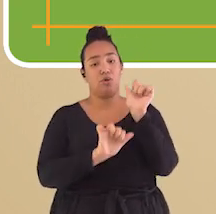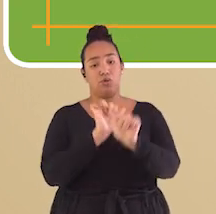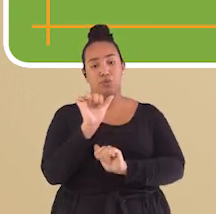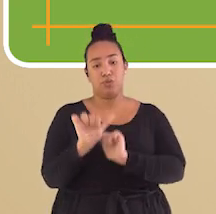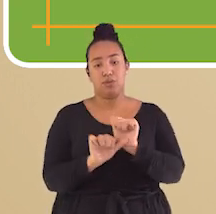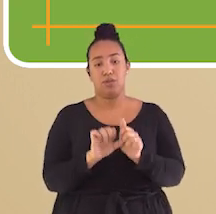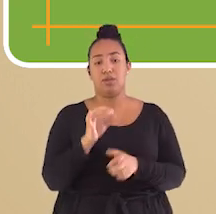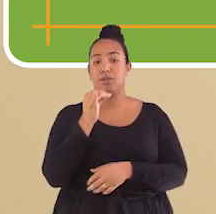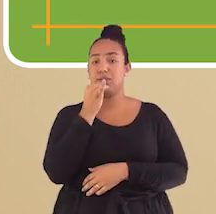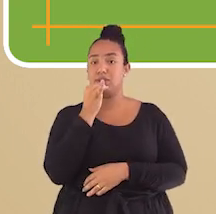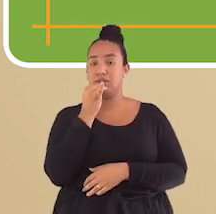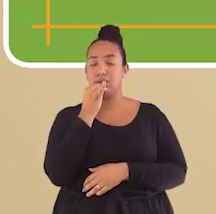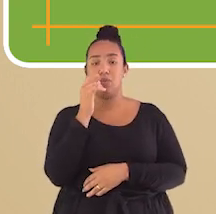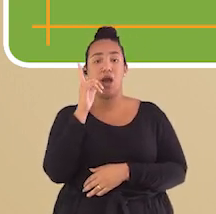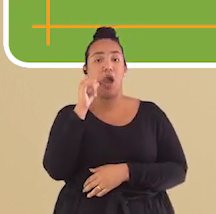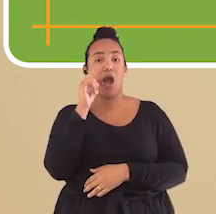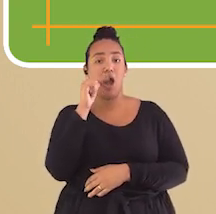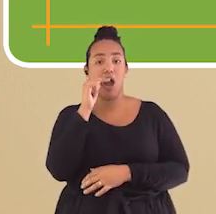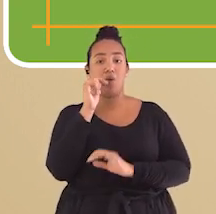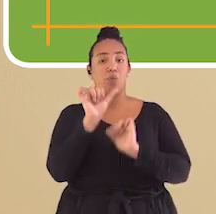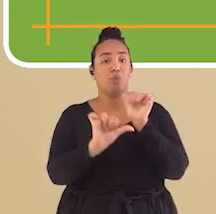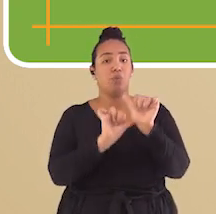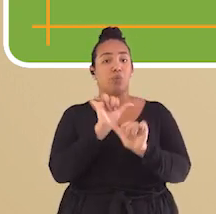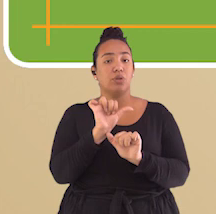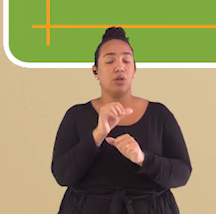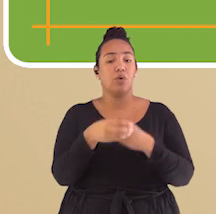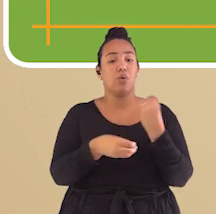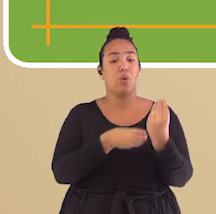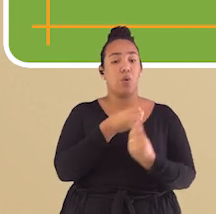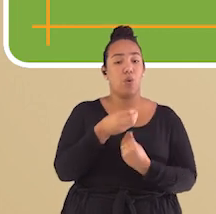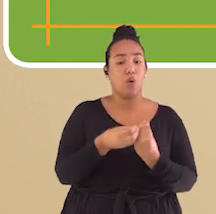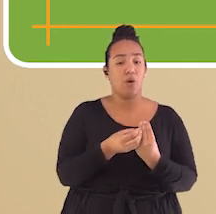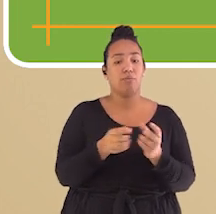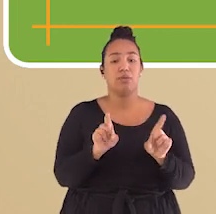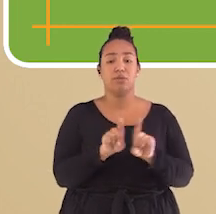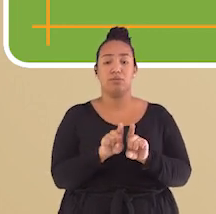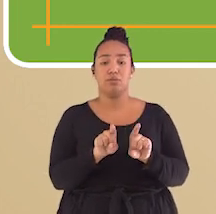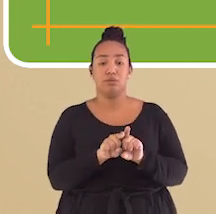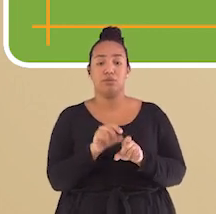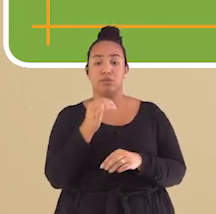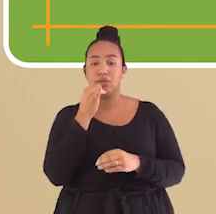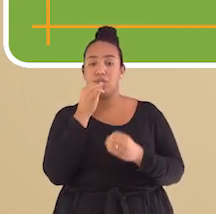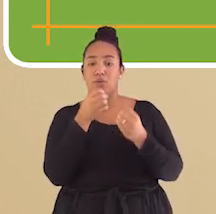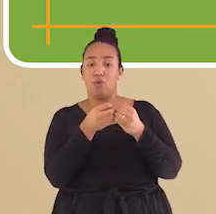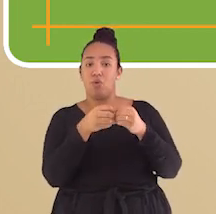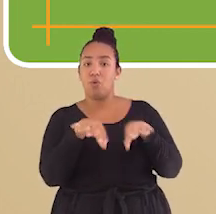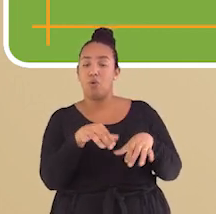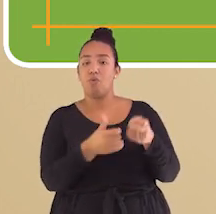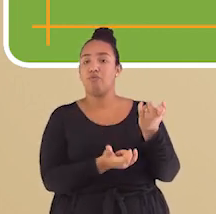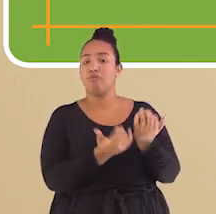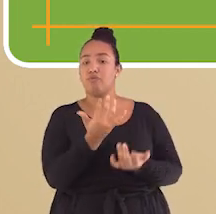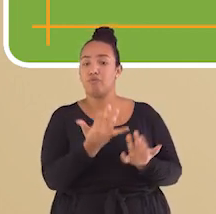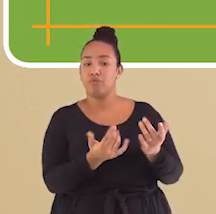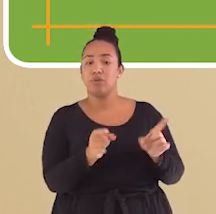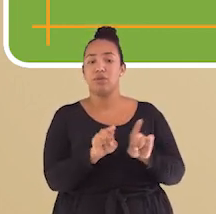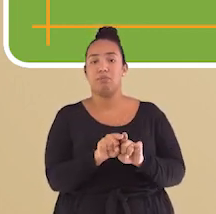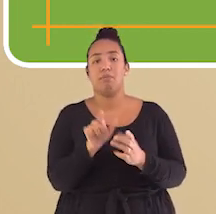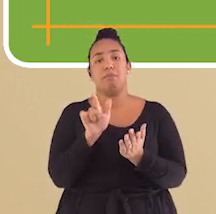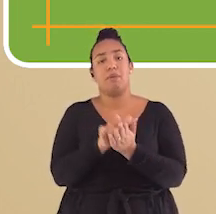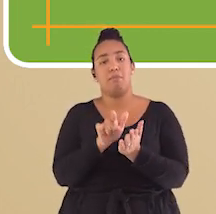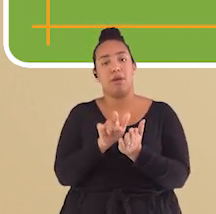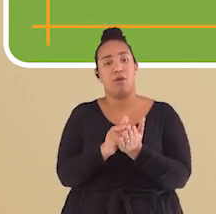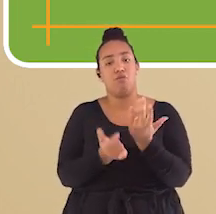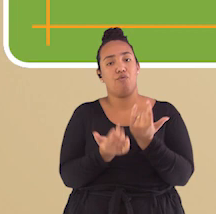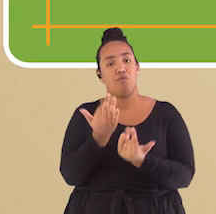reversíveis, como as mudanças de estado físico da água e outras não, como o cozimento do ovo e queima